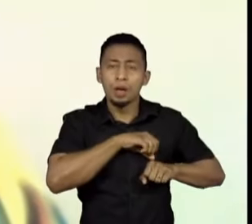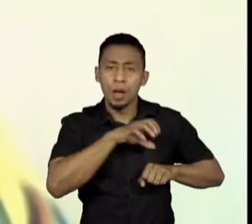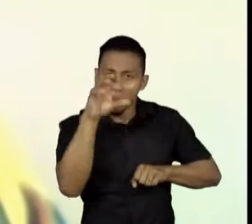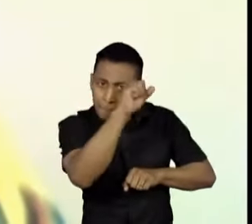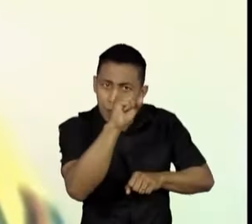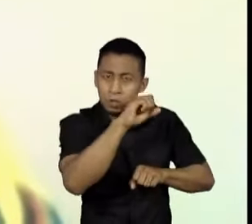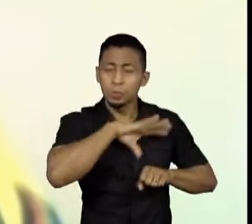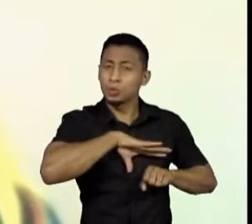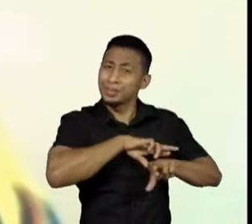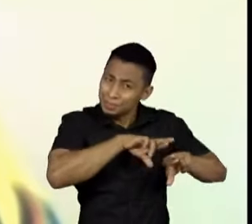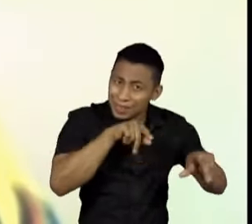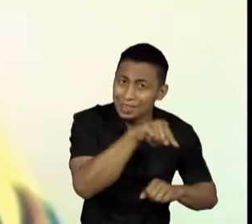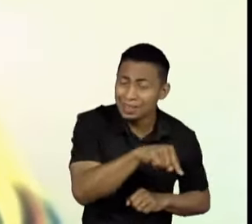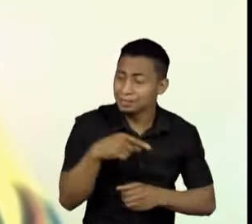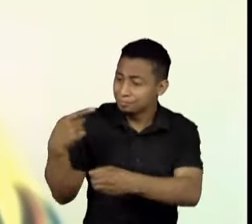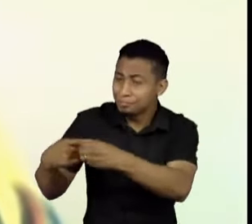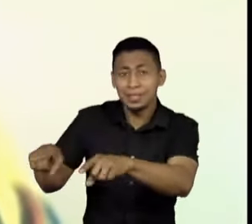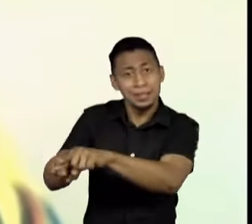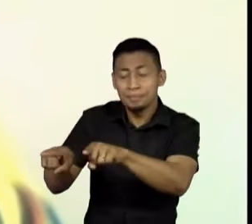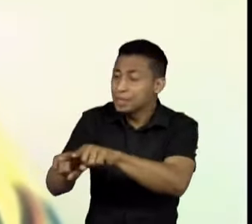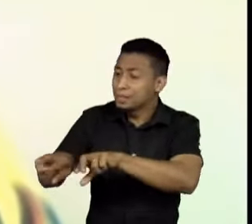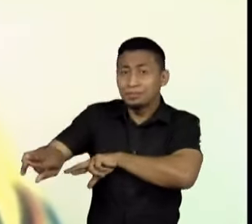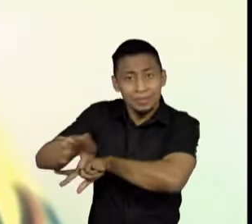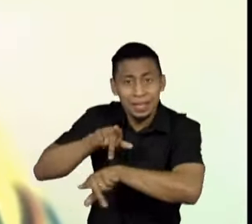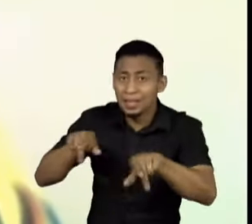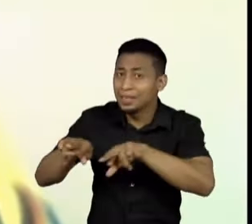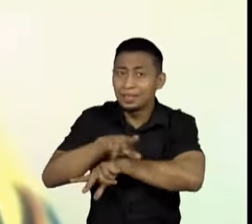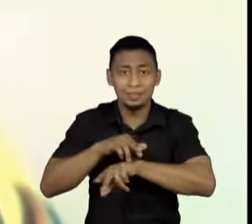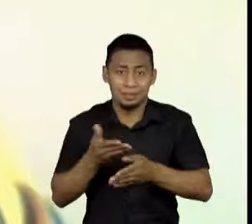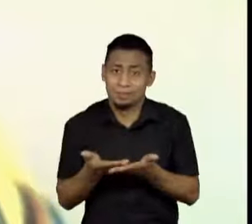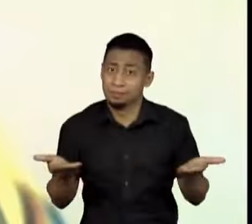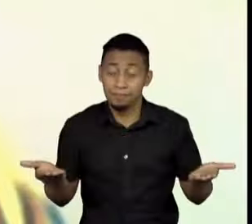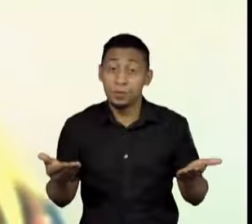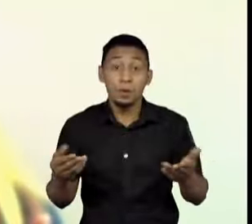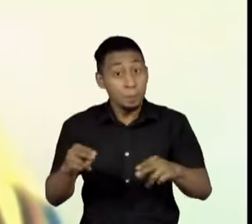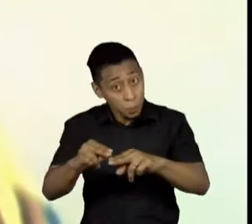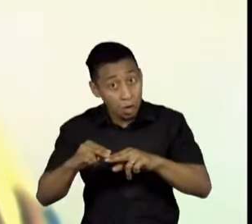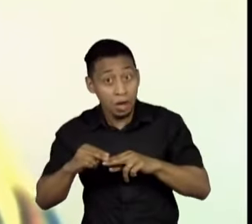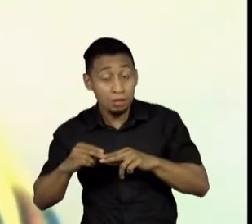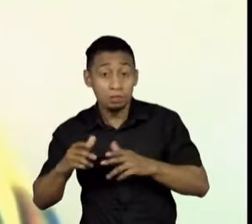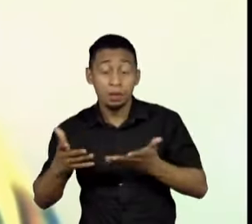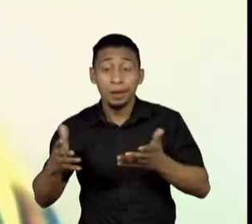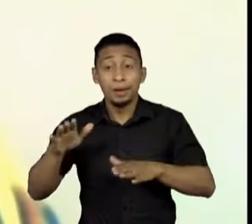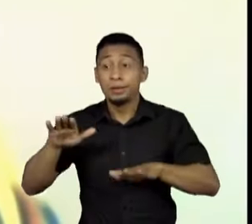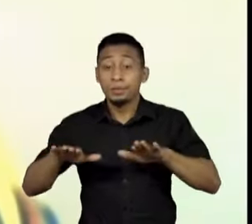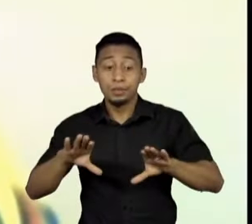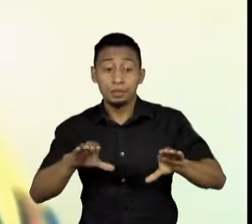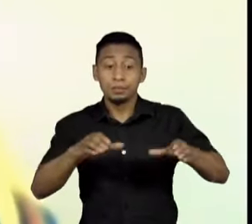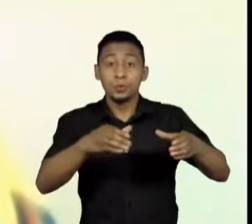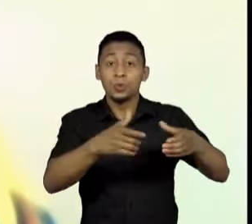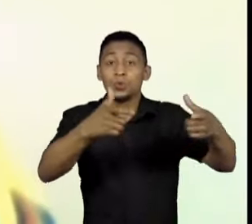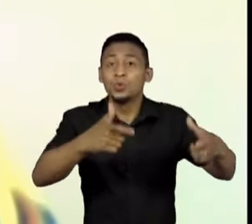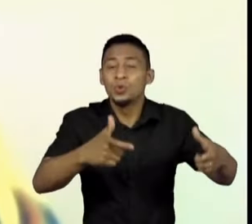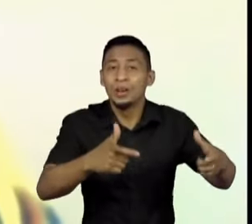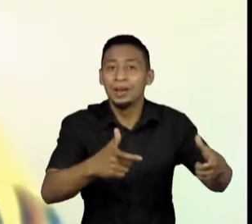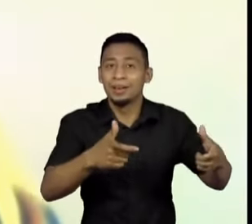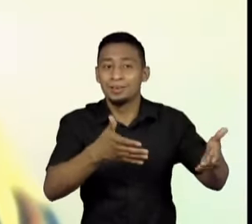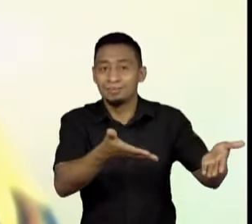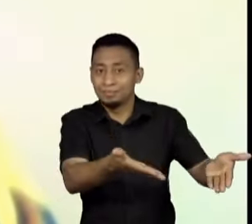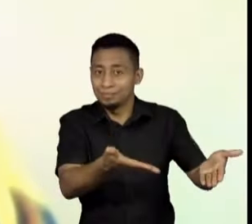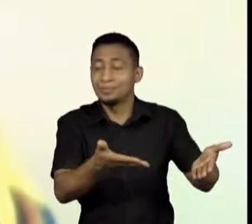própria condição social do sujeito. Então, a gente queria conservar